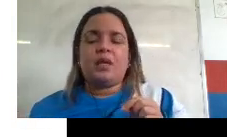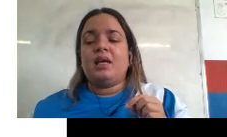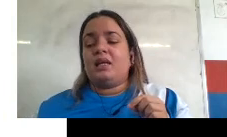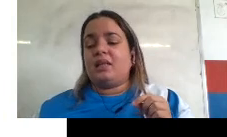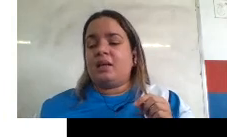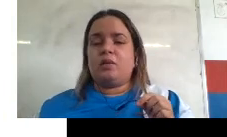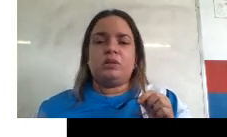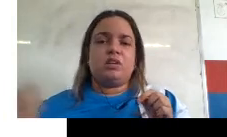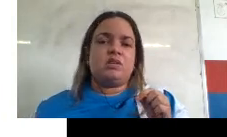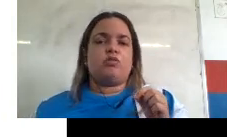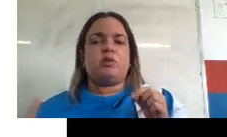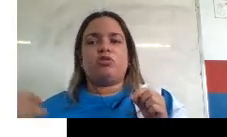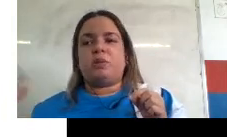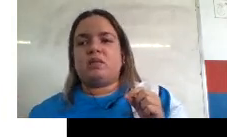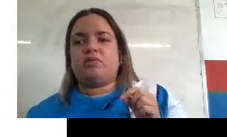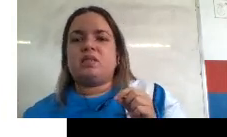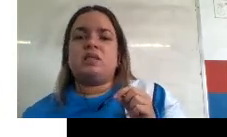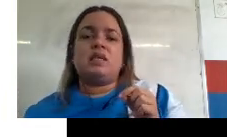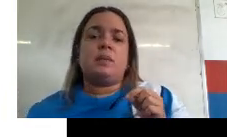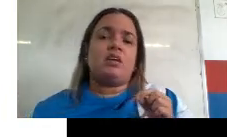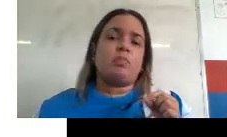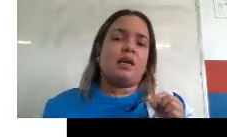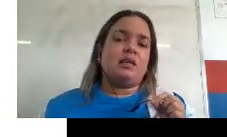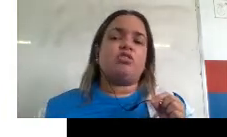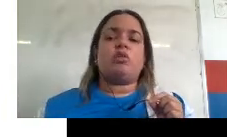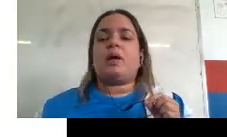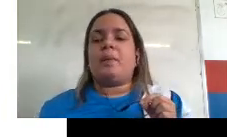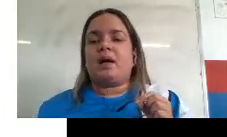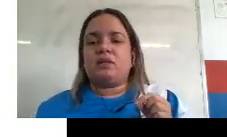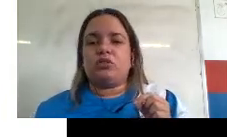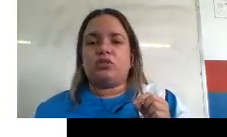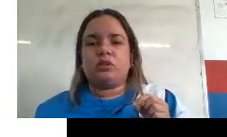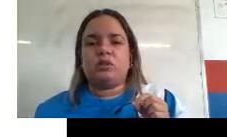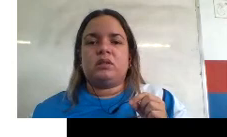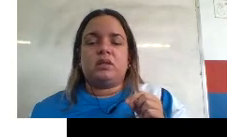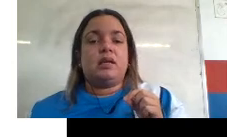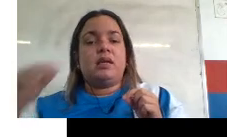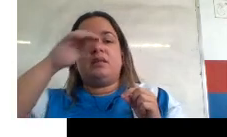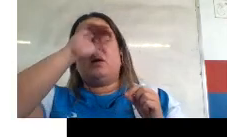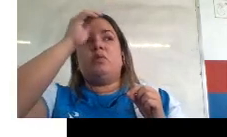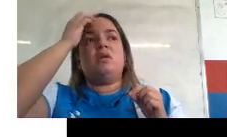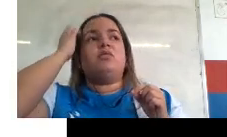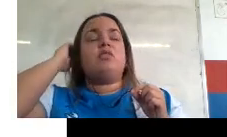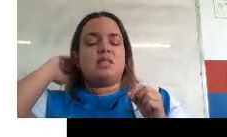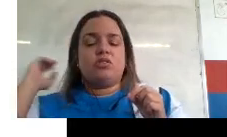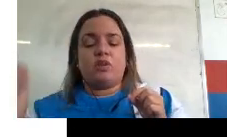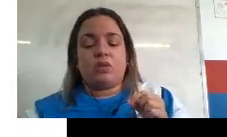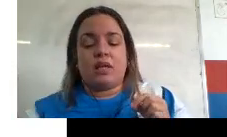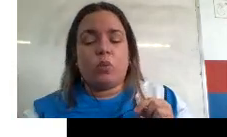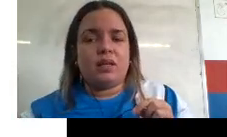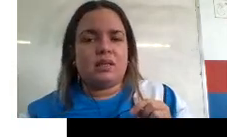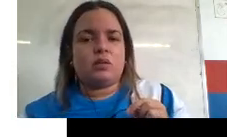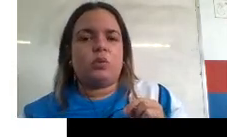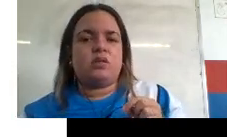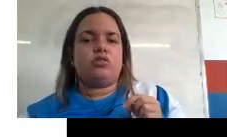continuam. Tem, muitas vezes as pessoas precisam fazer o exame, as máquinas estão quebradas. Então, vocês vejam,